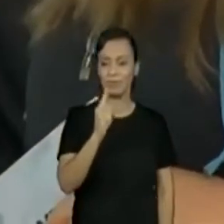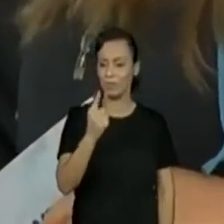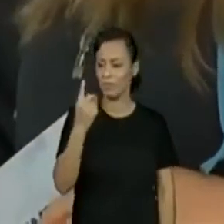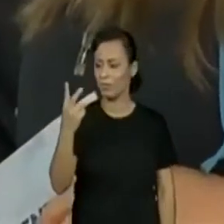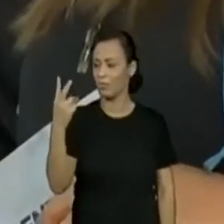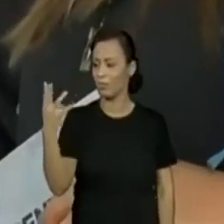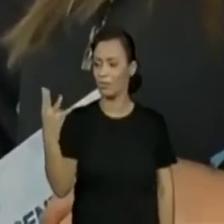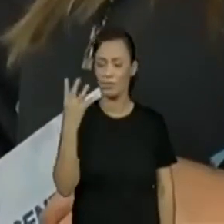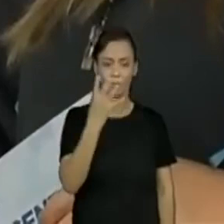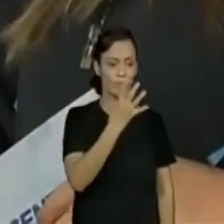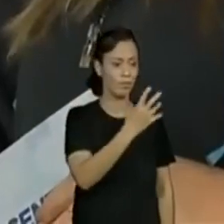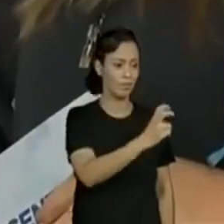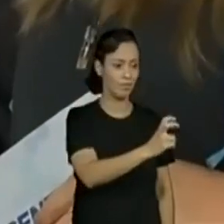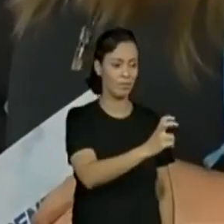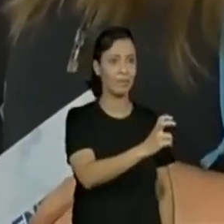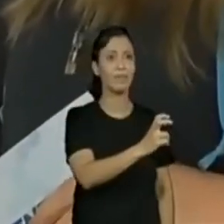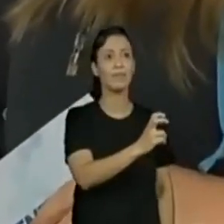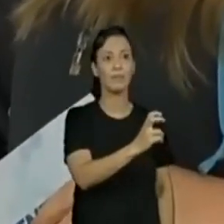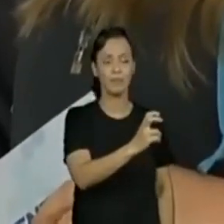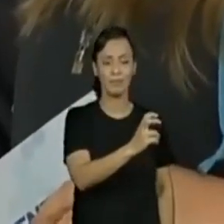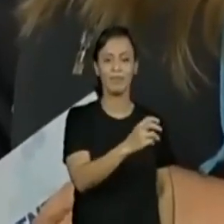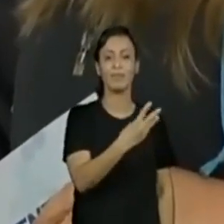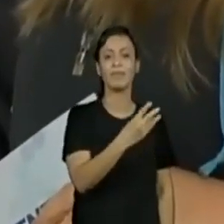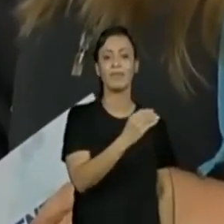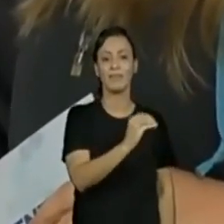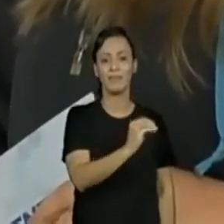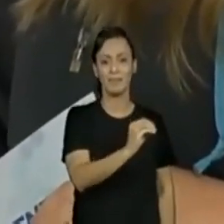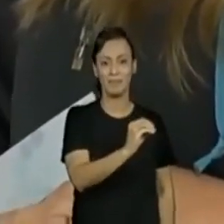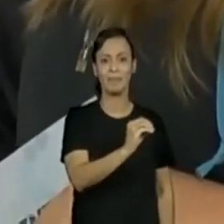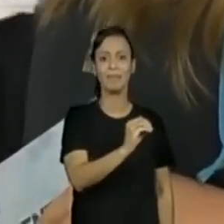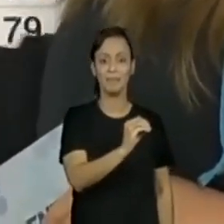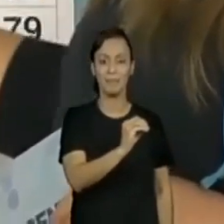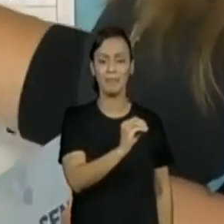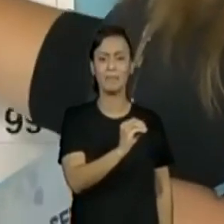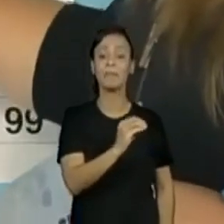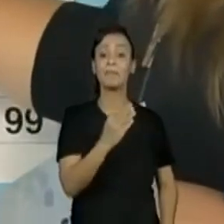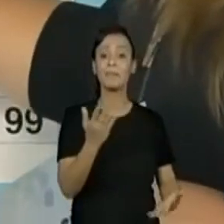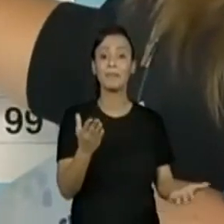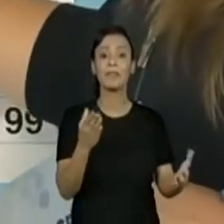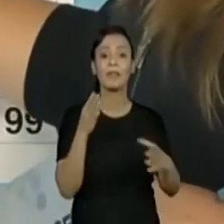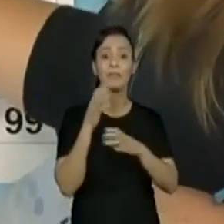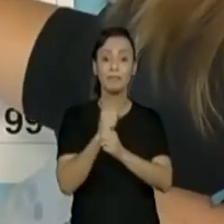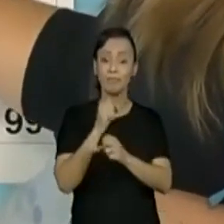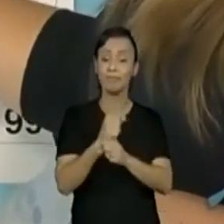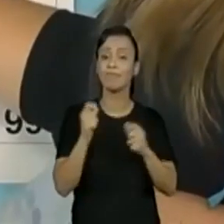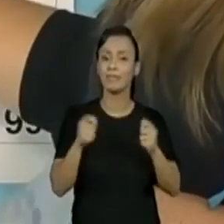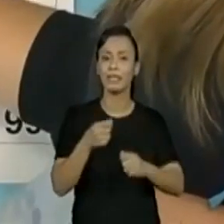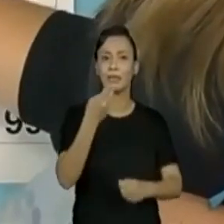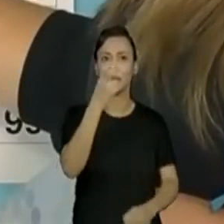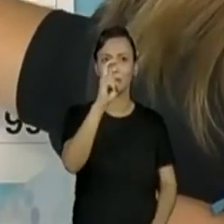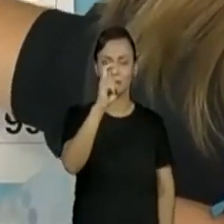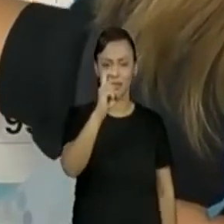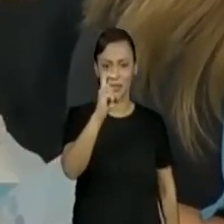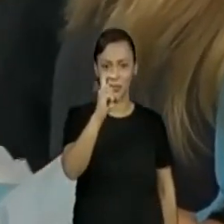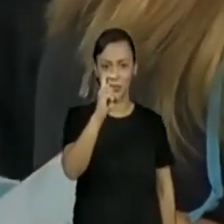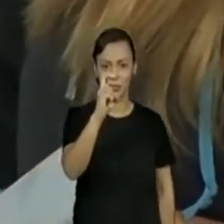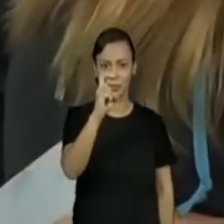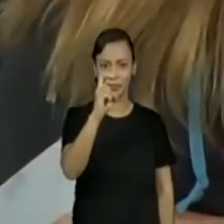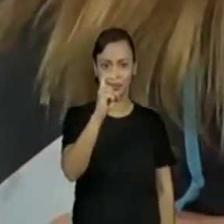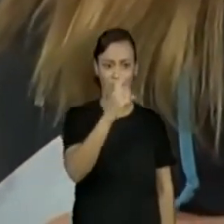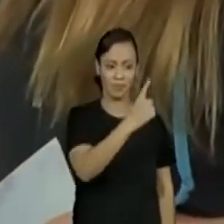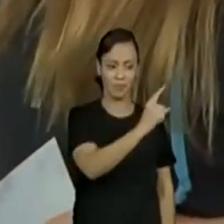4, 5. Então, eu volto para o 30. Então, vamos ver aqui no quadro, olha. 5, olha o